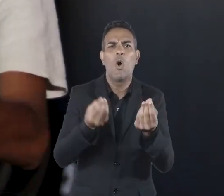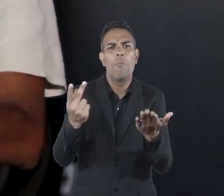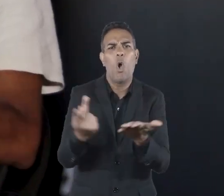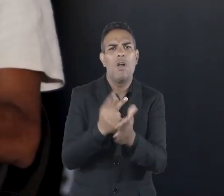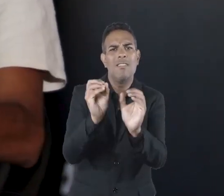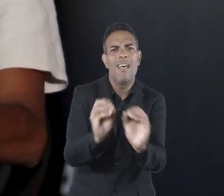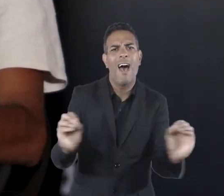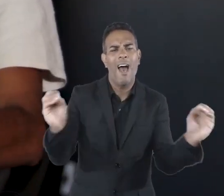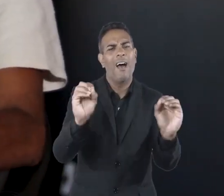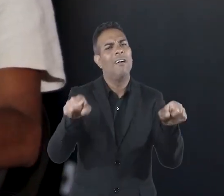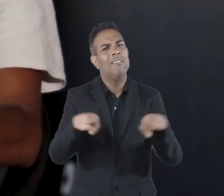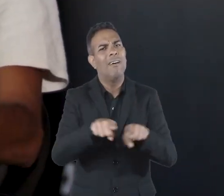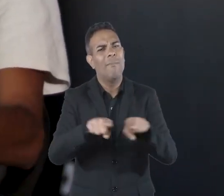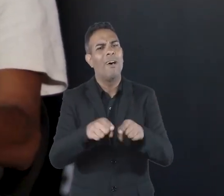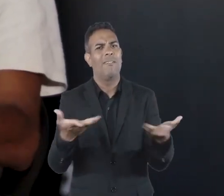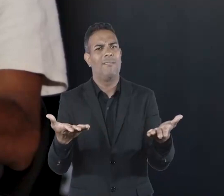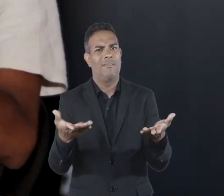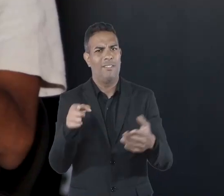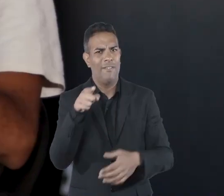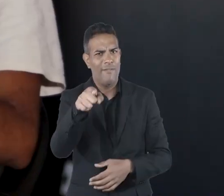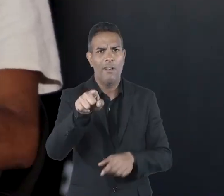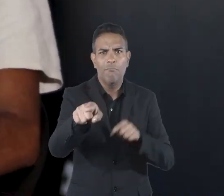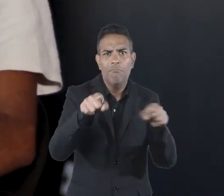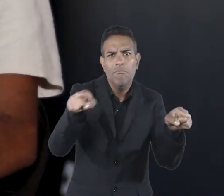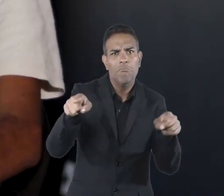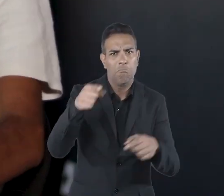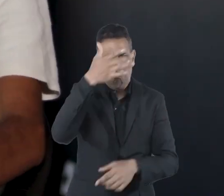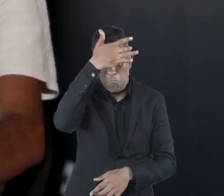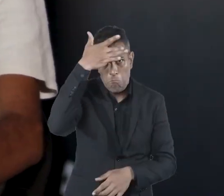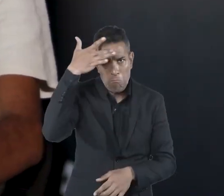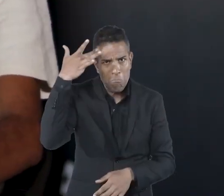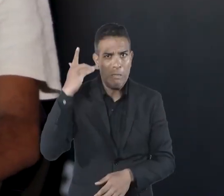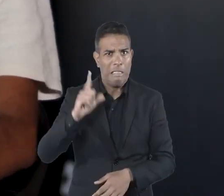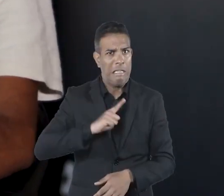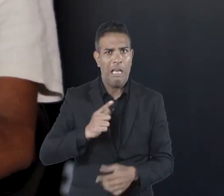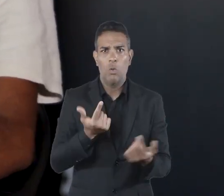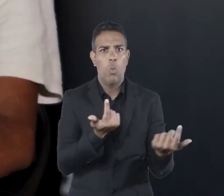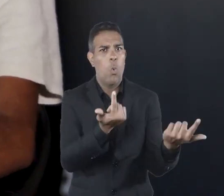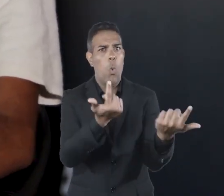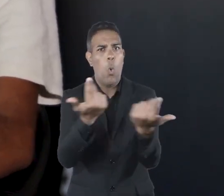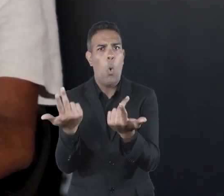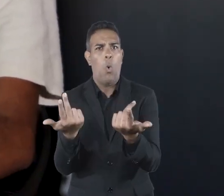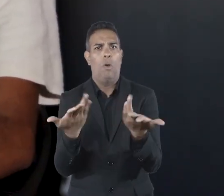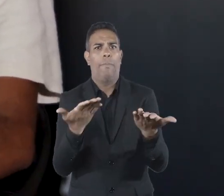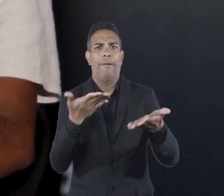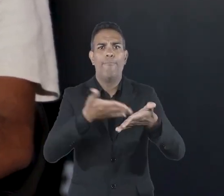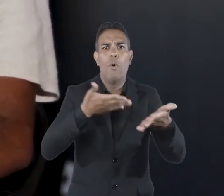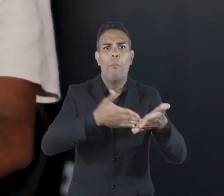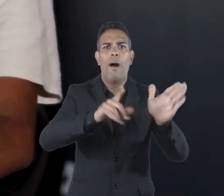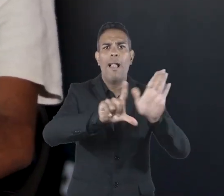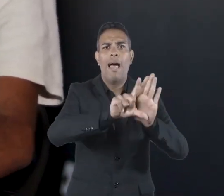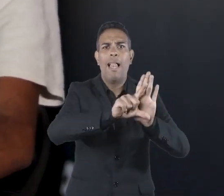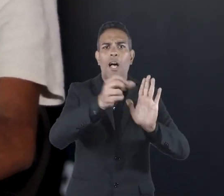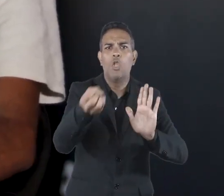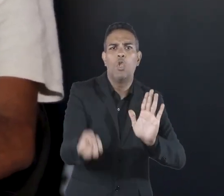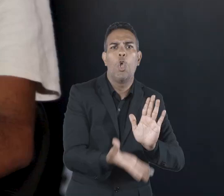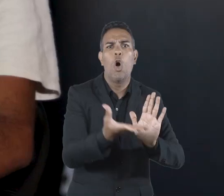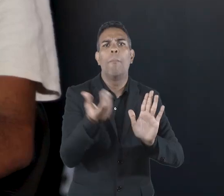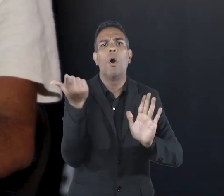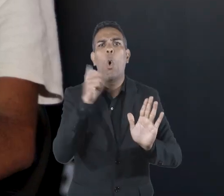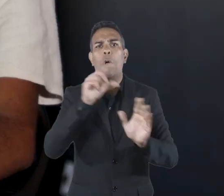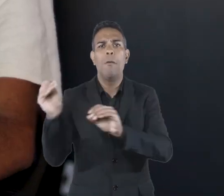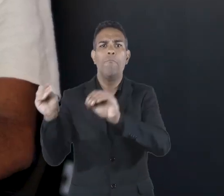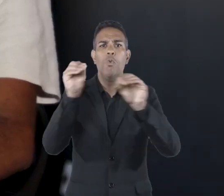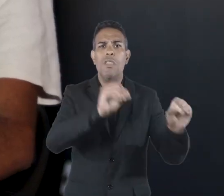achar um outro jeito de me manifestar e falar que não está acontecendo. Eu acho que também o caso de muita gente que enfrenta essas leis